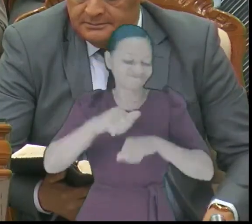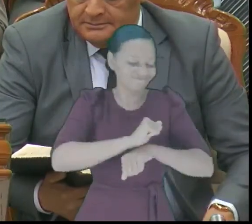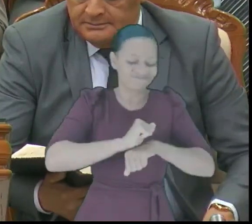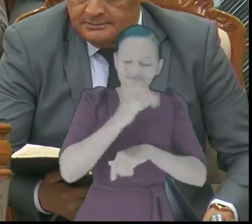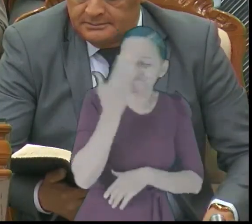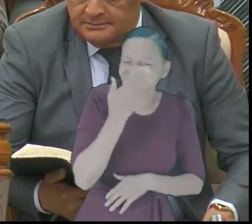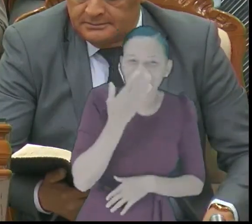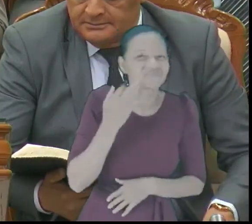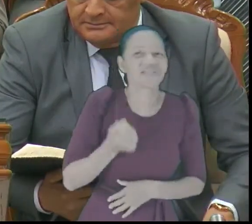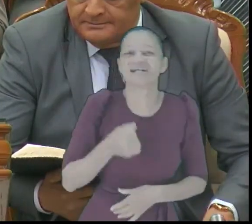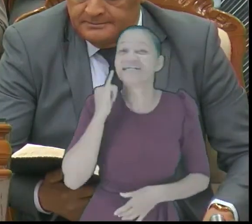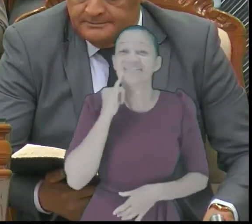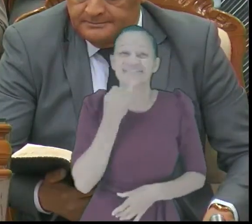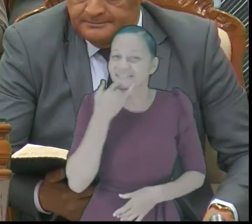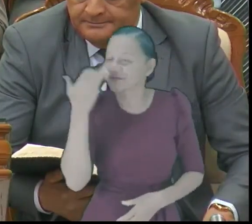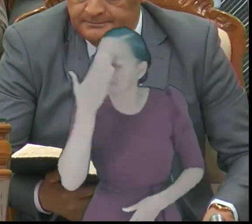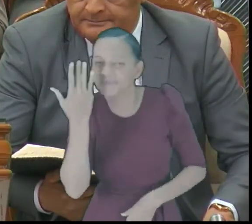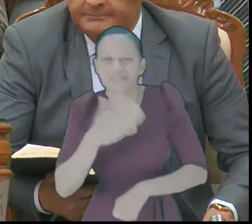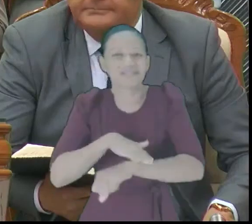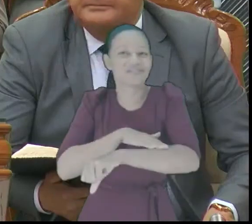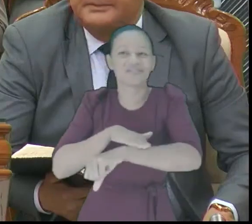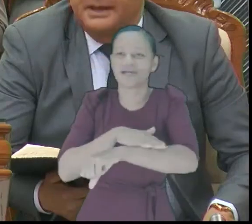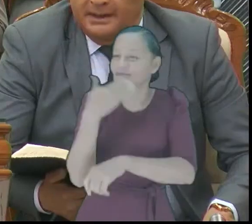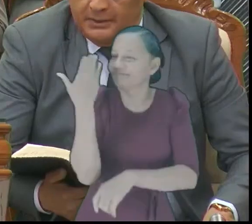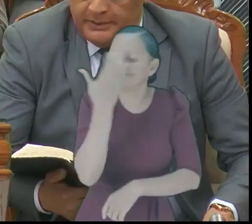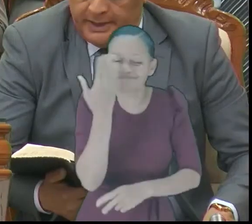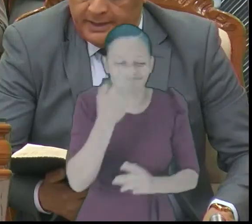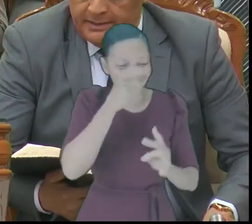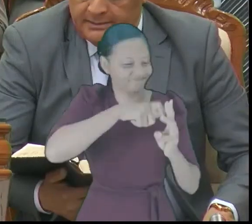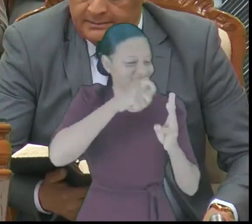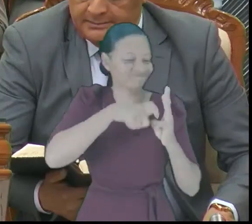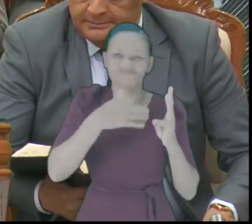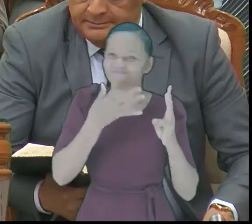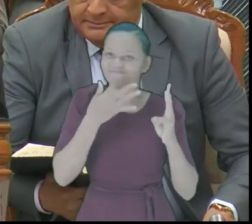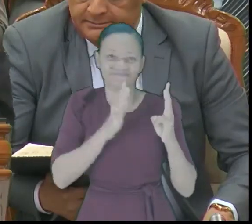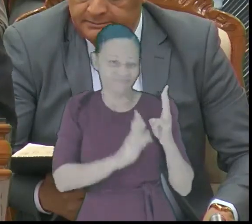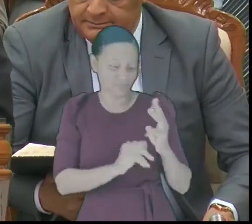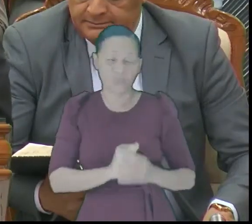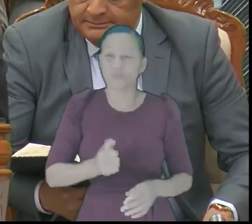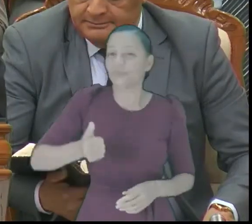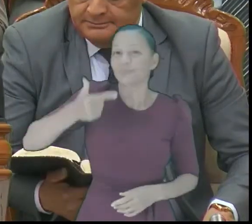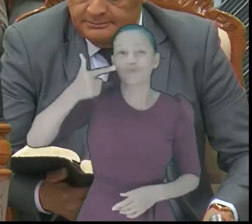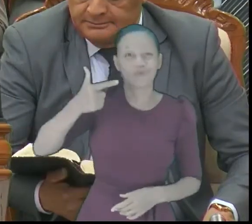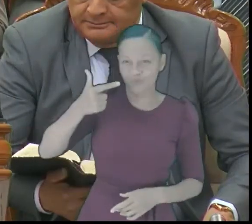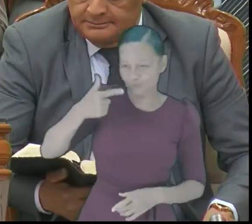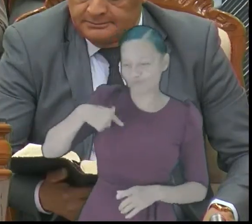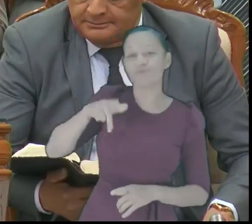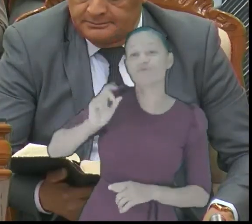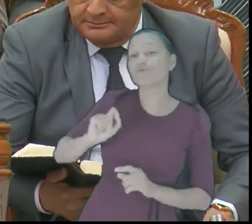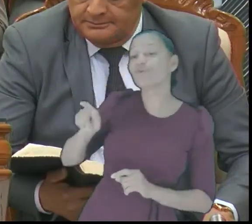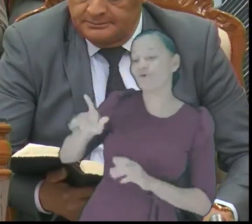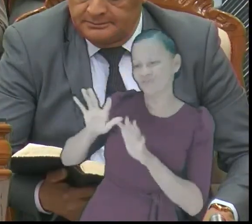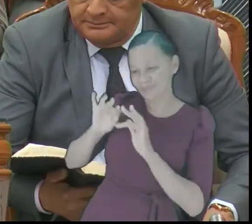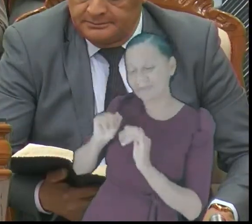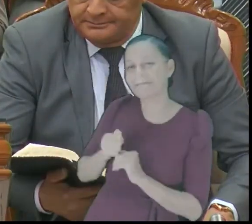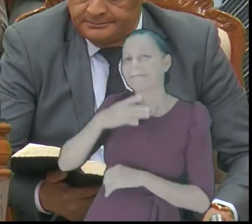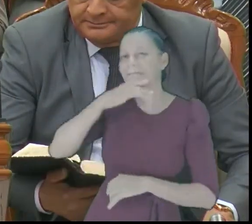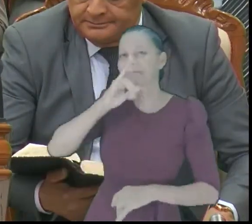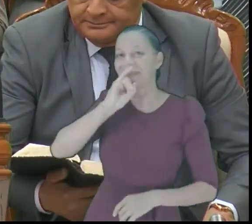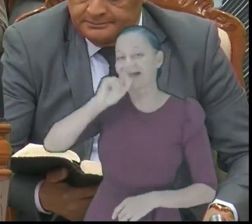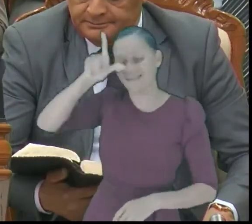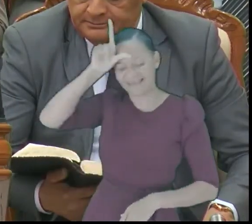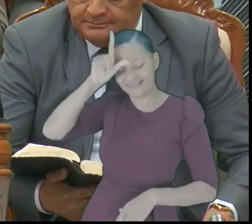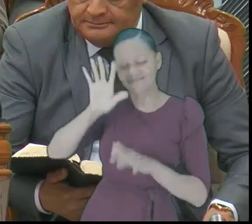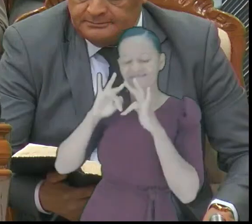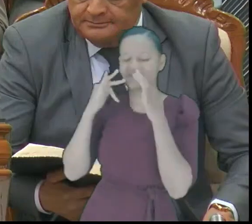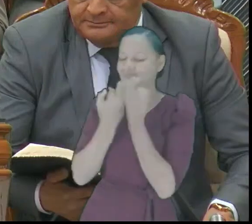viu, Isaac não viu, Jacó não viu. Os 12 patriarcas não viram. A nação de Israel não viu